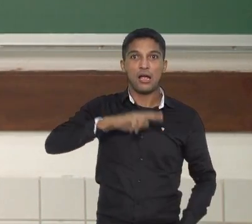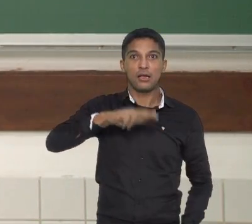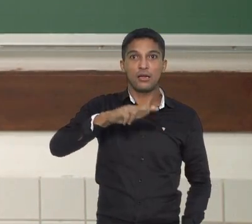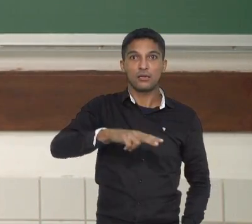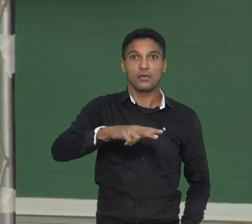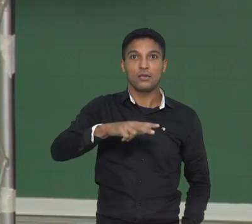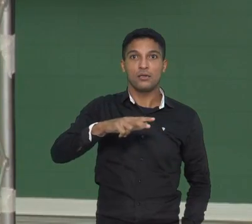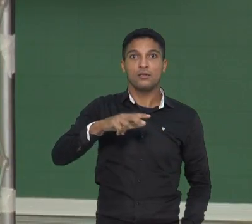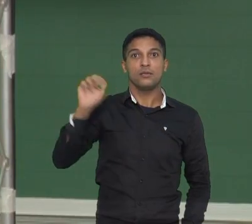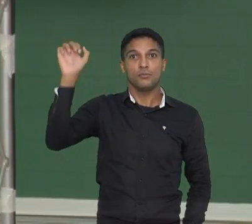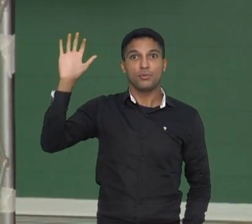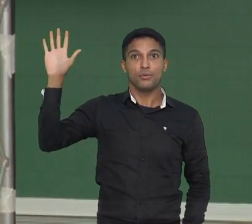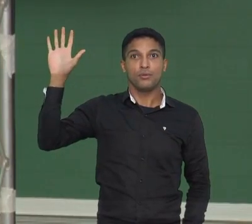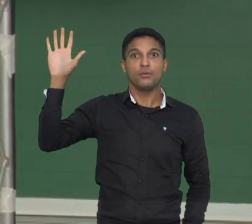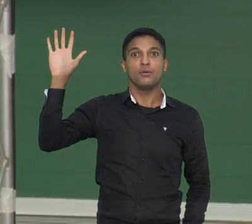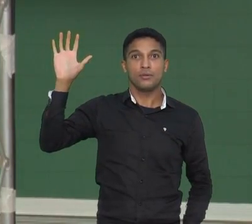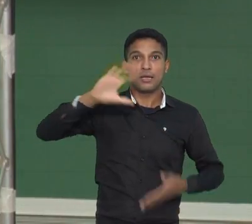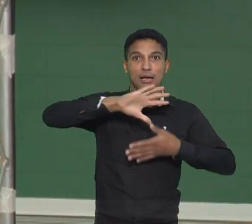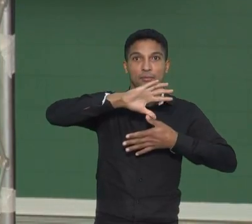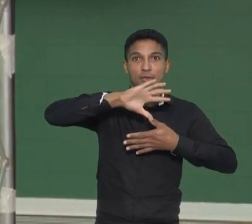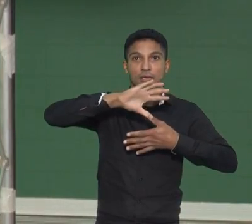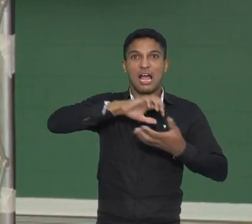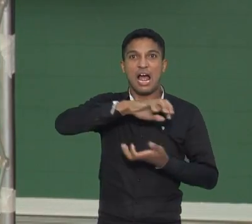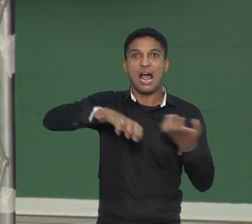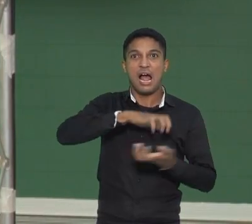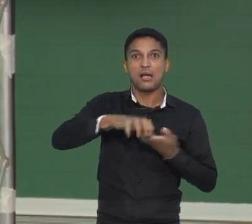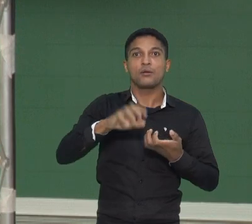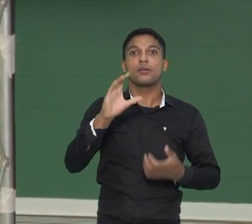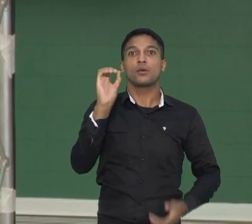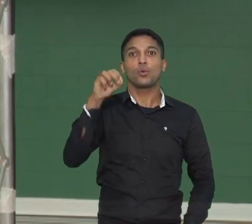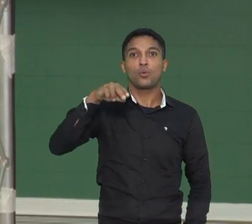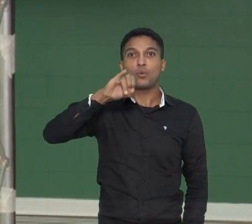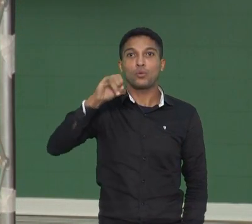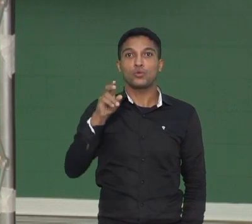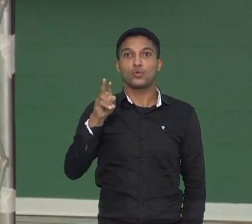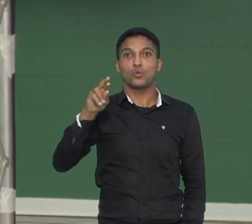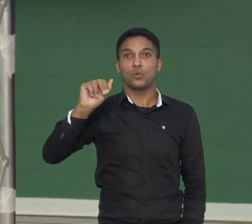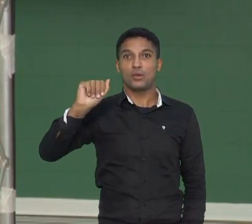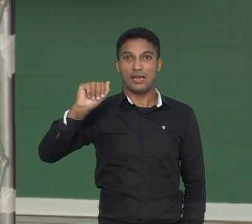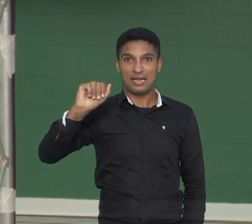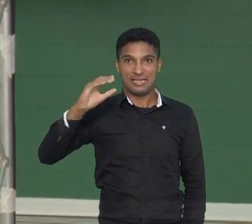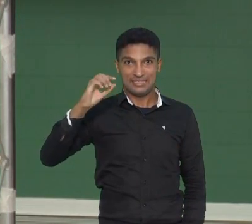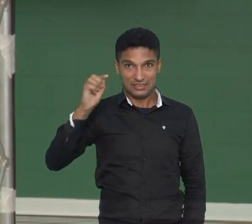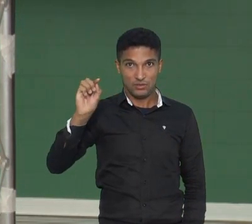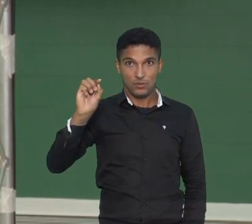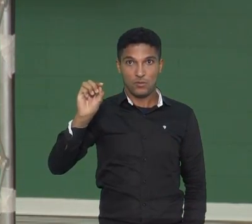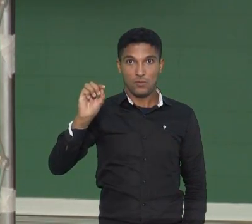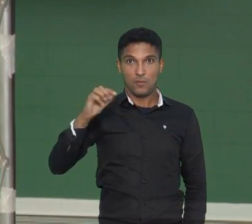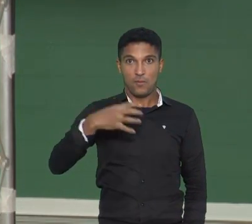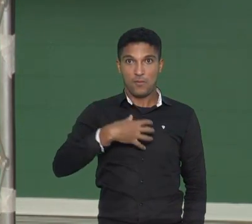Portuguesa, Conjuração Baiana, tá? E avançando,